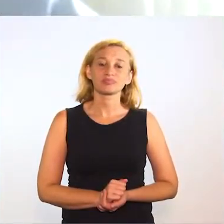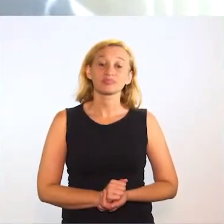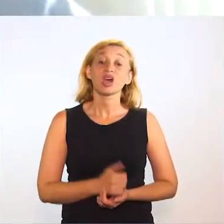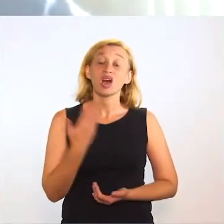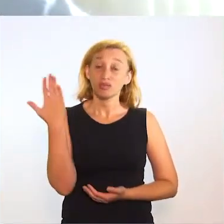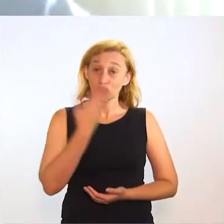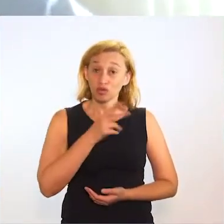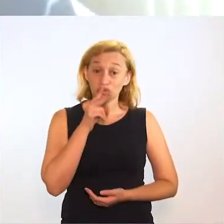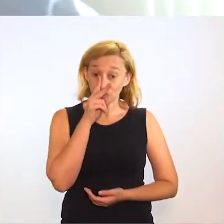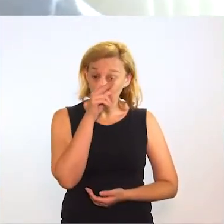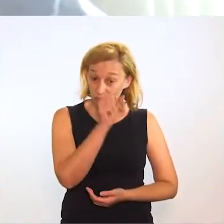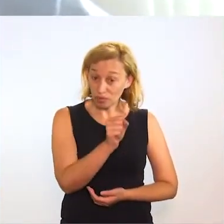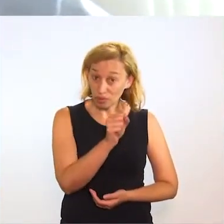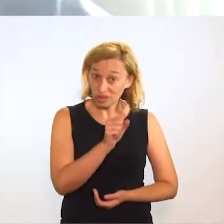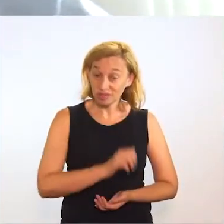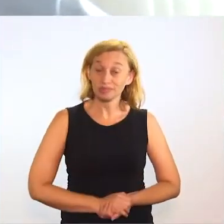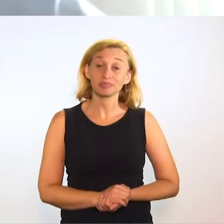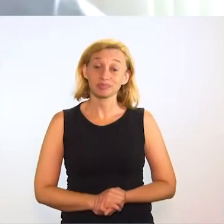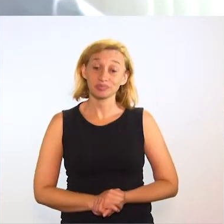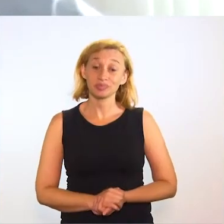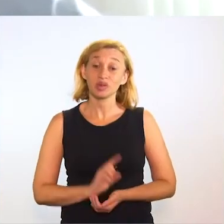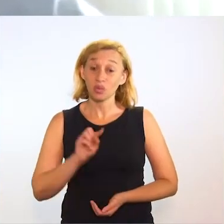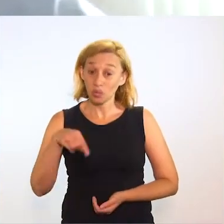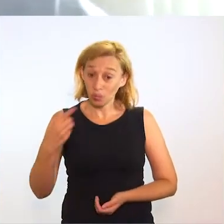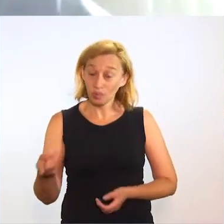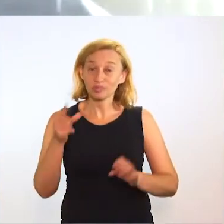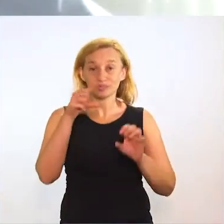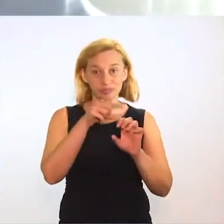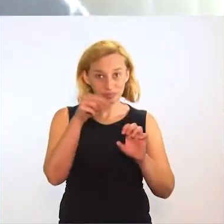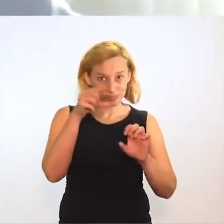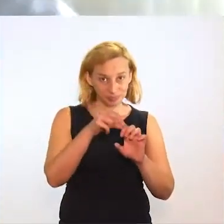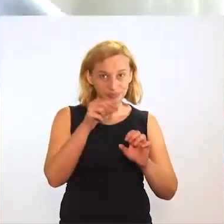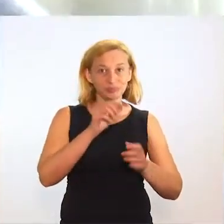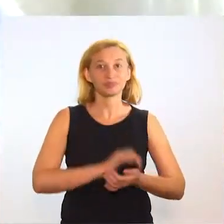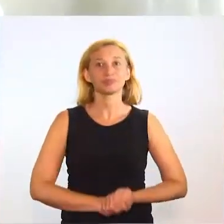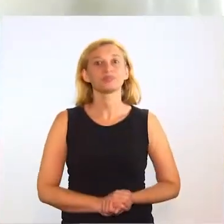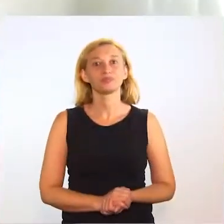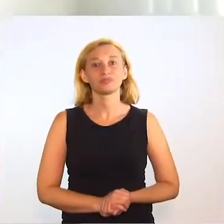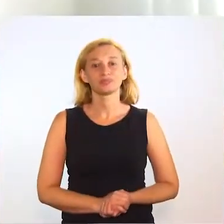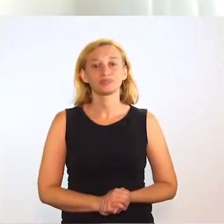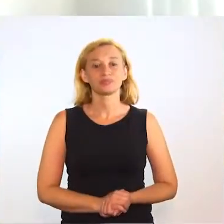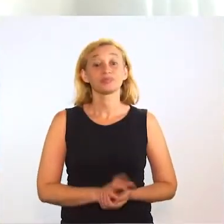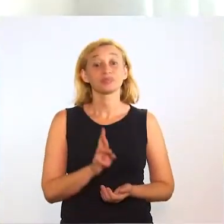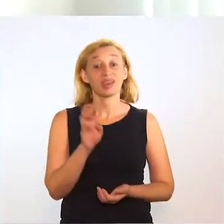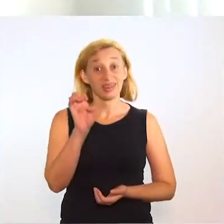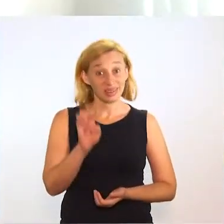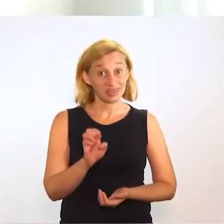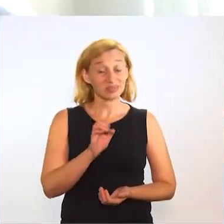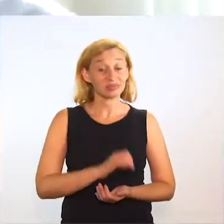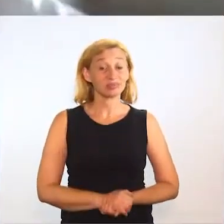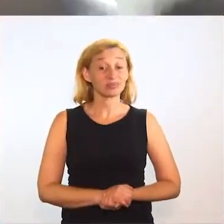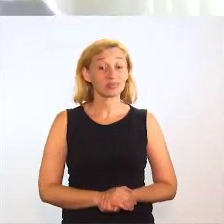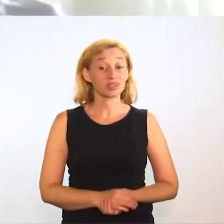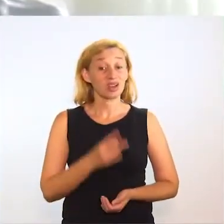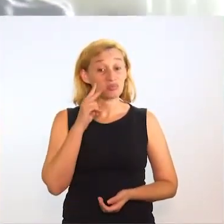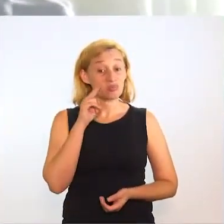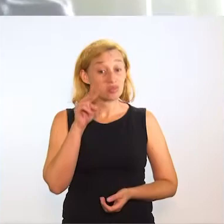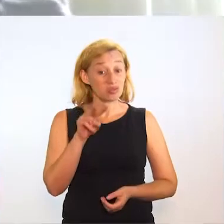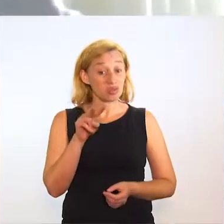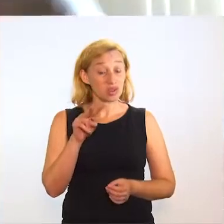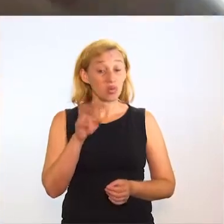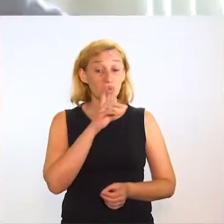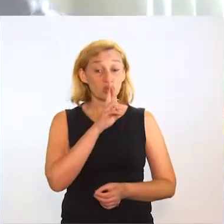a prova e o fortalecimento para outros empreendimentos da